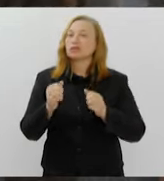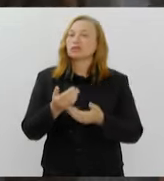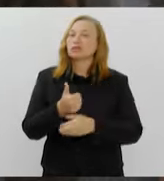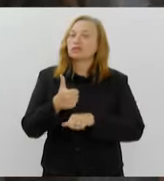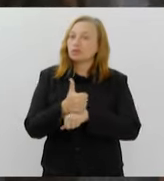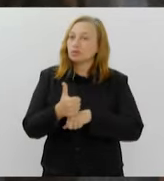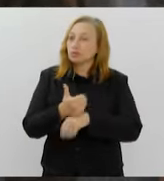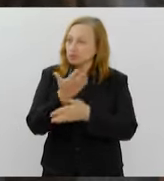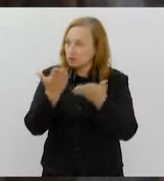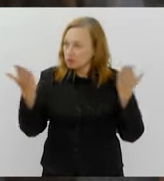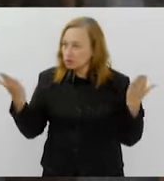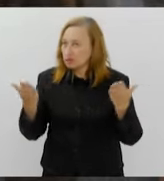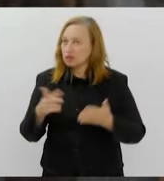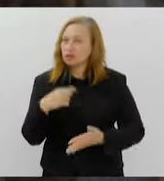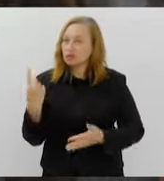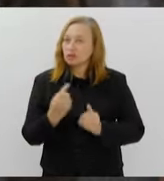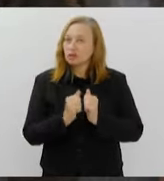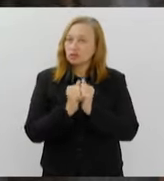e